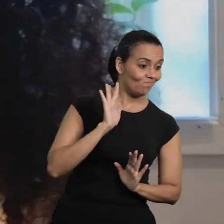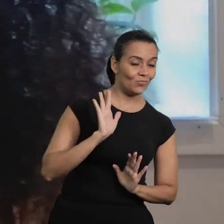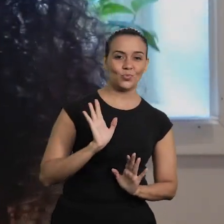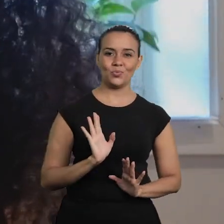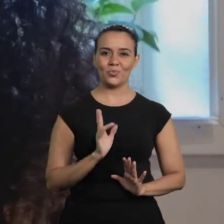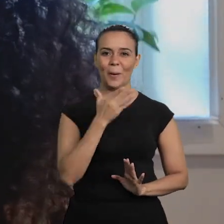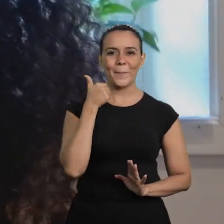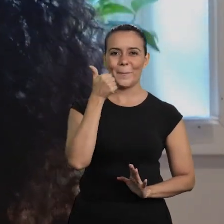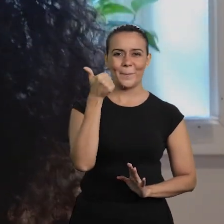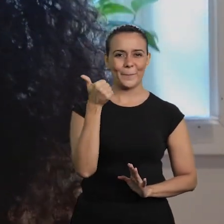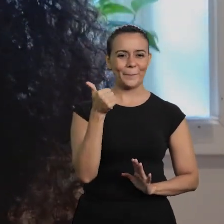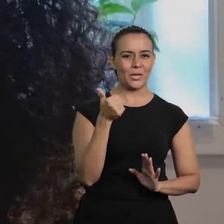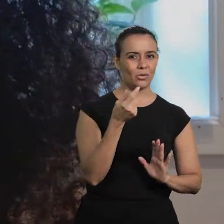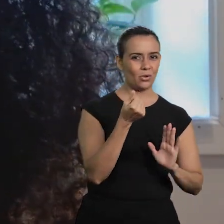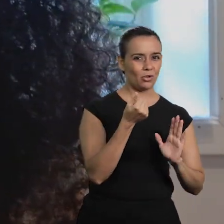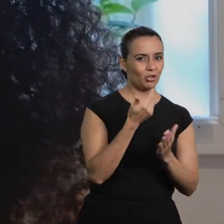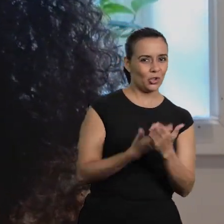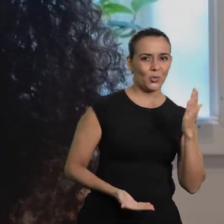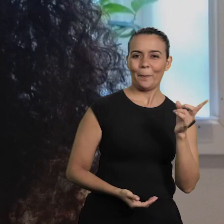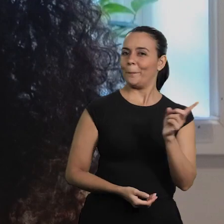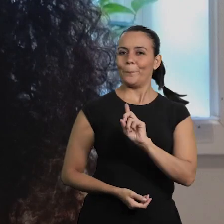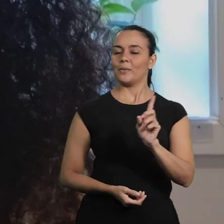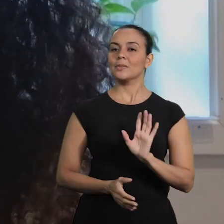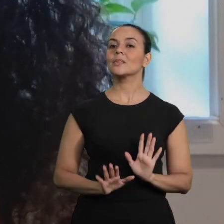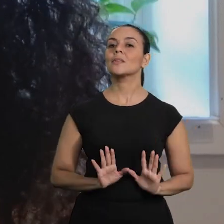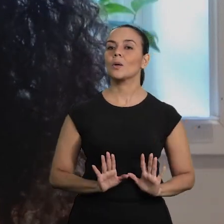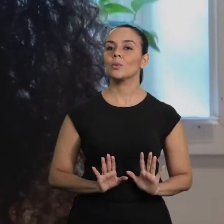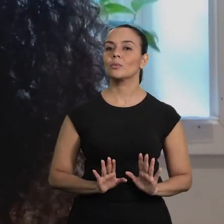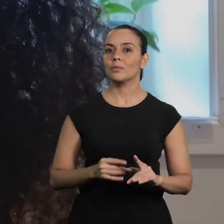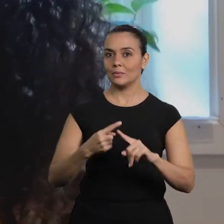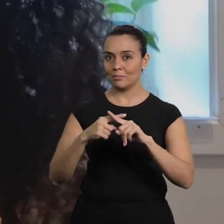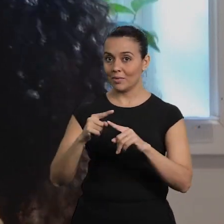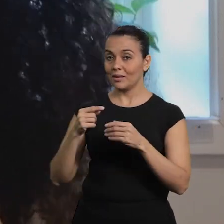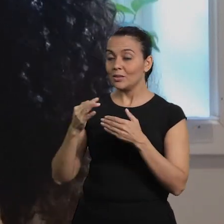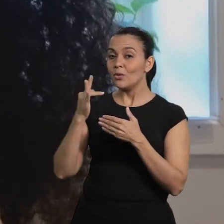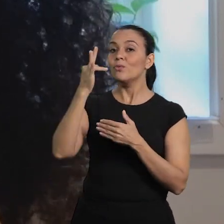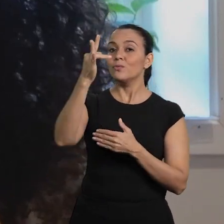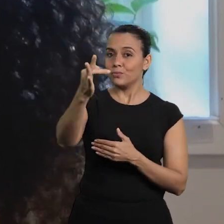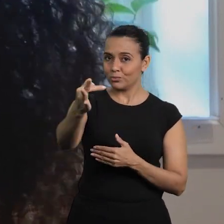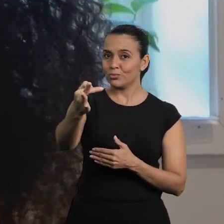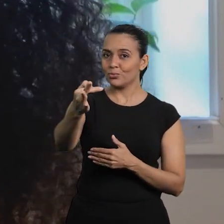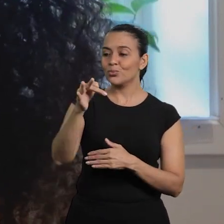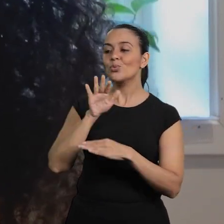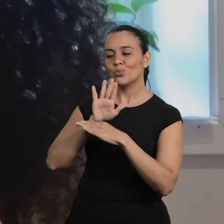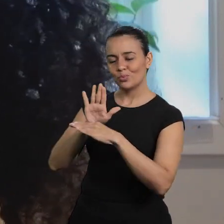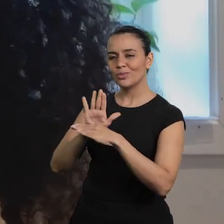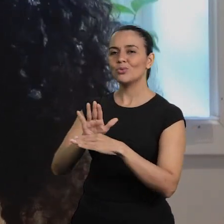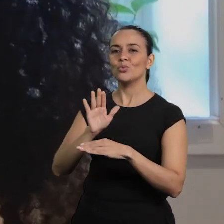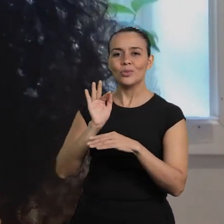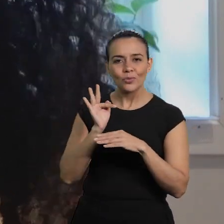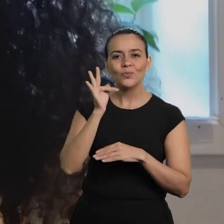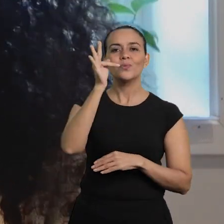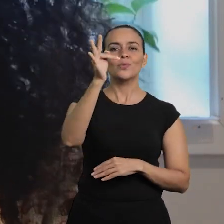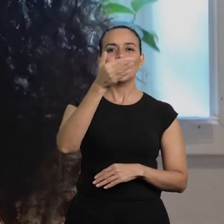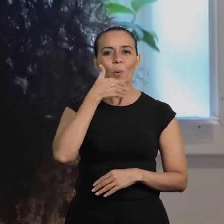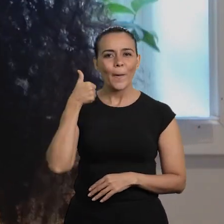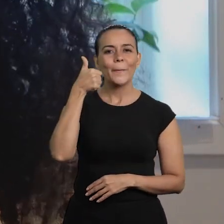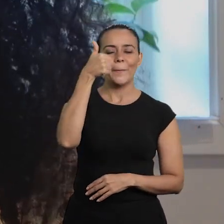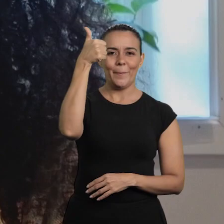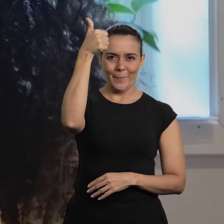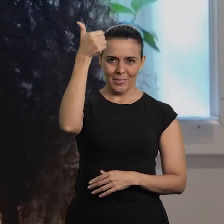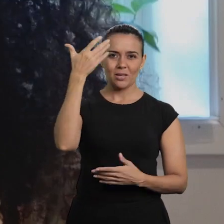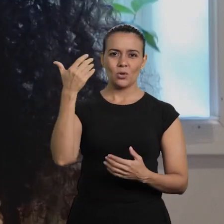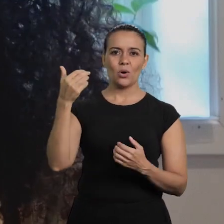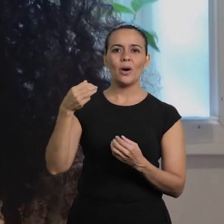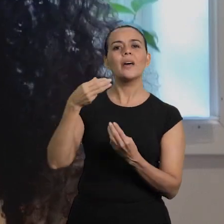investimento que poderia gerar mais retornos no longo prazo, né? Investir nas questões sociais